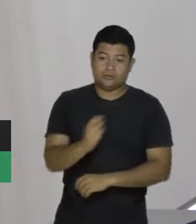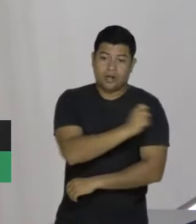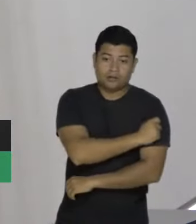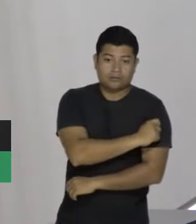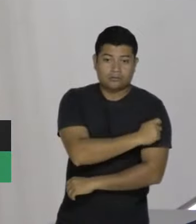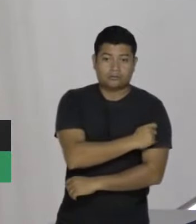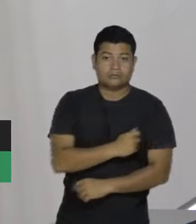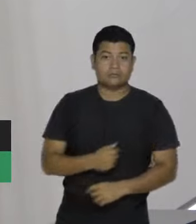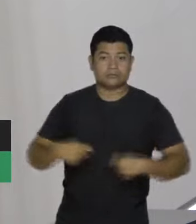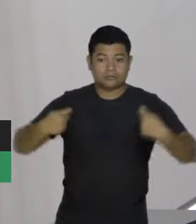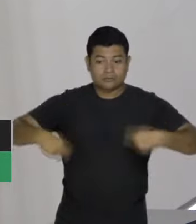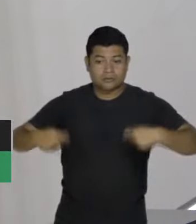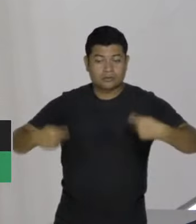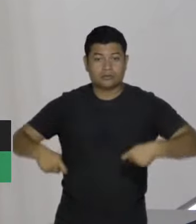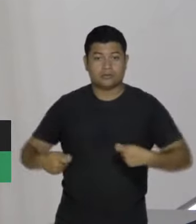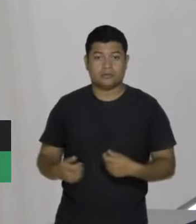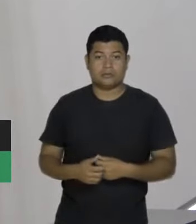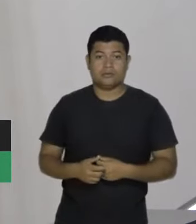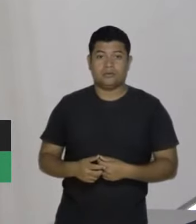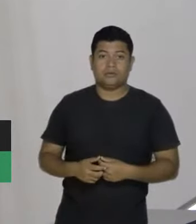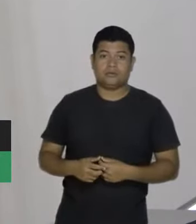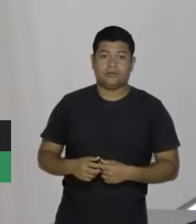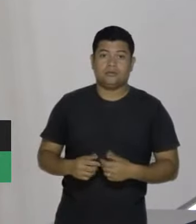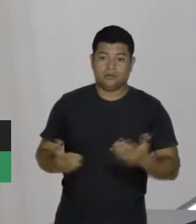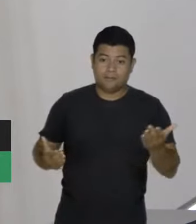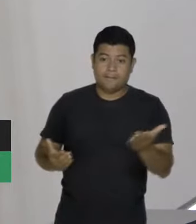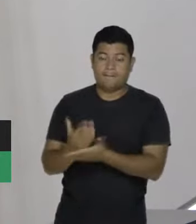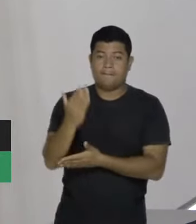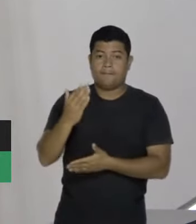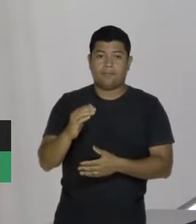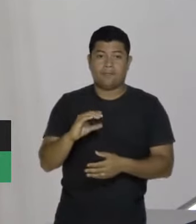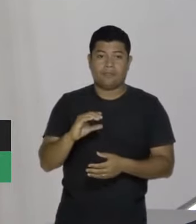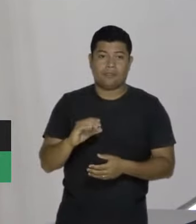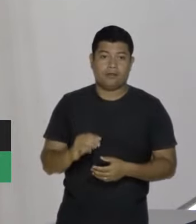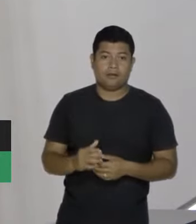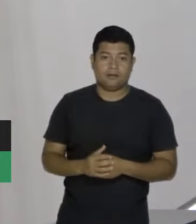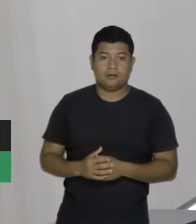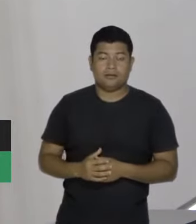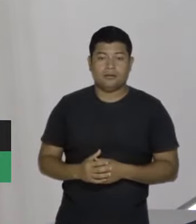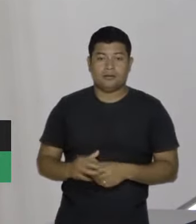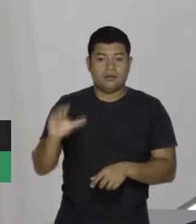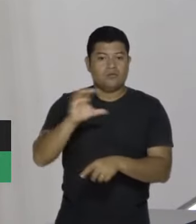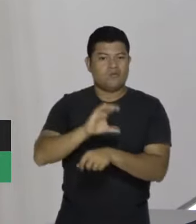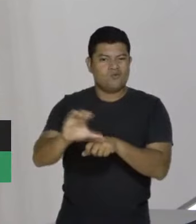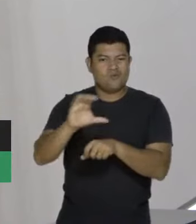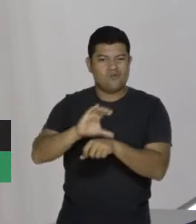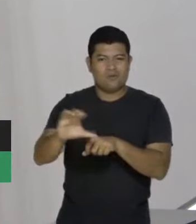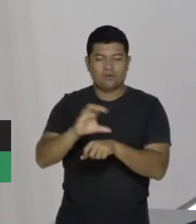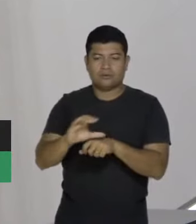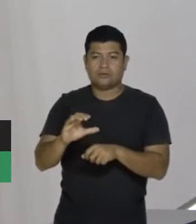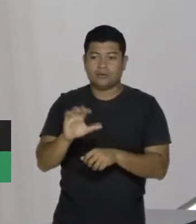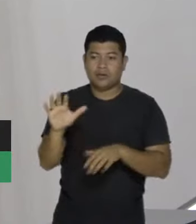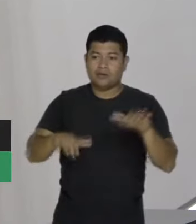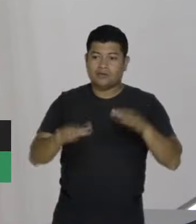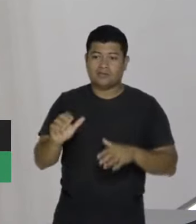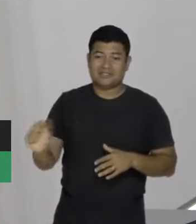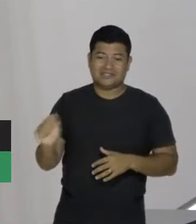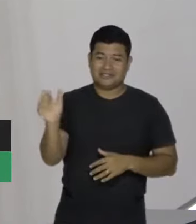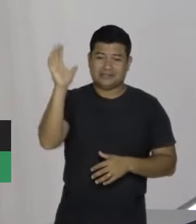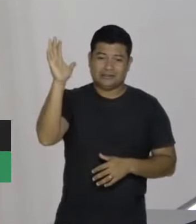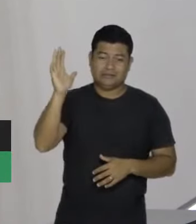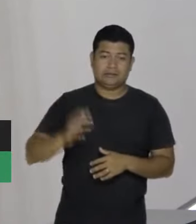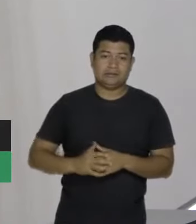que precisa e passa num curso que tem um custo mais elevado, e